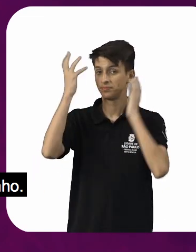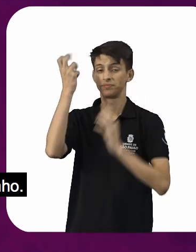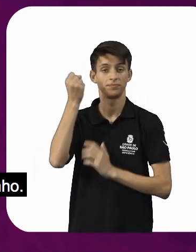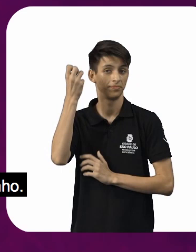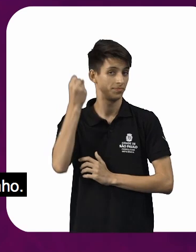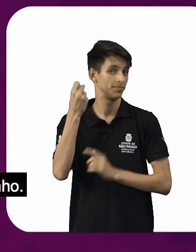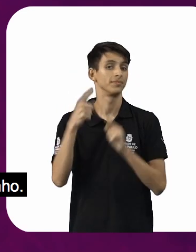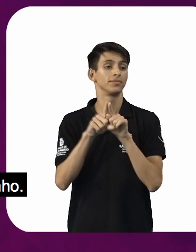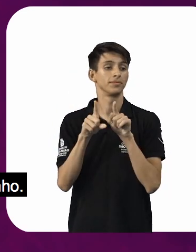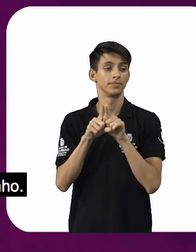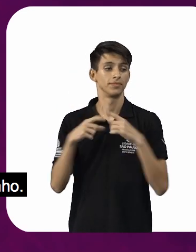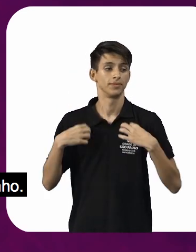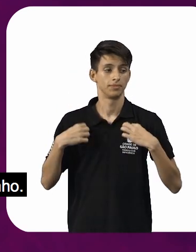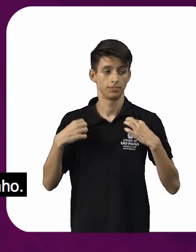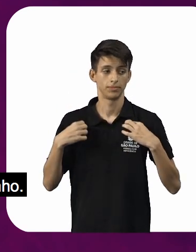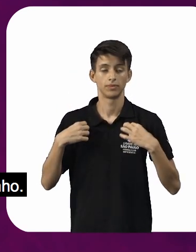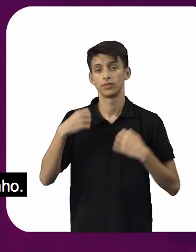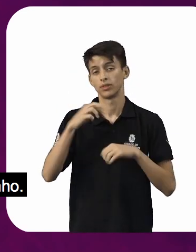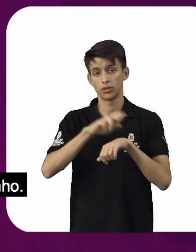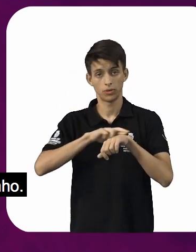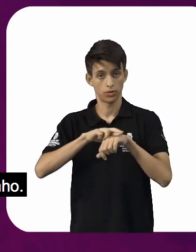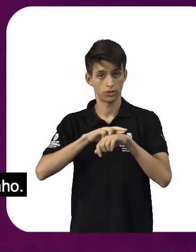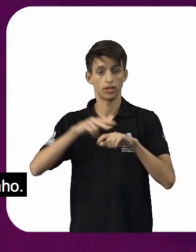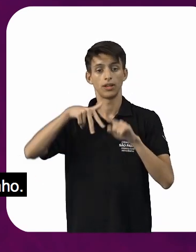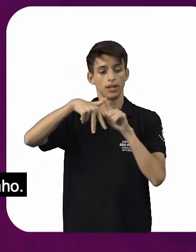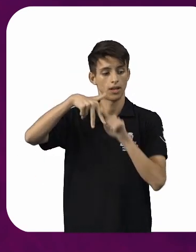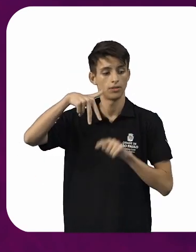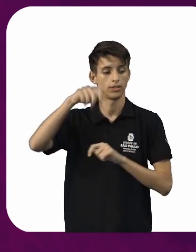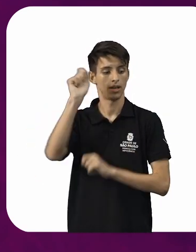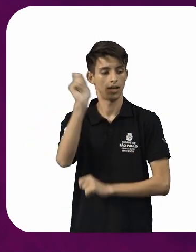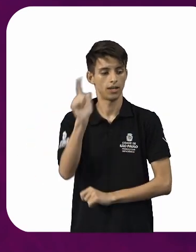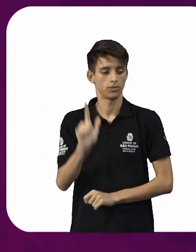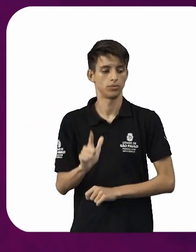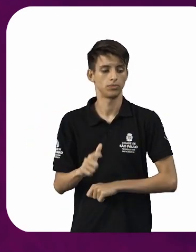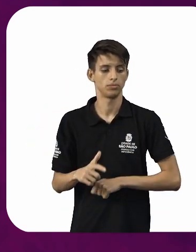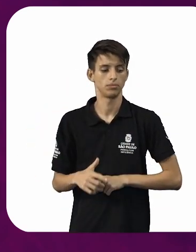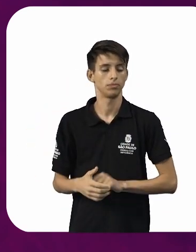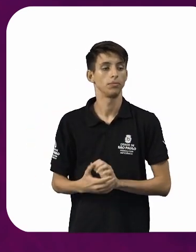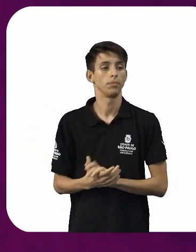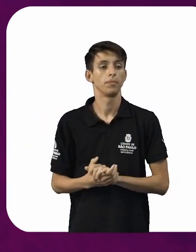grisalhos, estou vestindo uma camisa roxa e uma calça azul marinho.